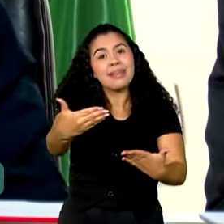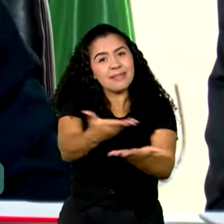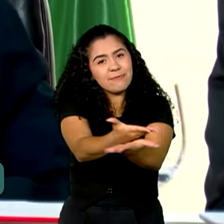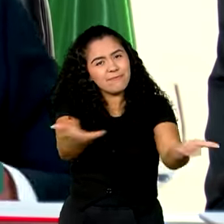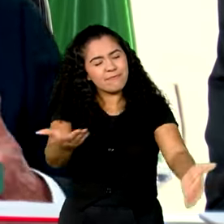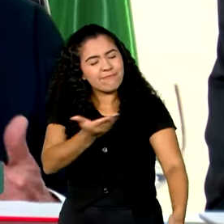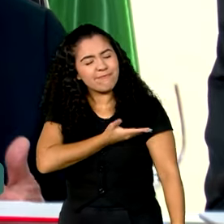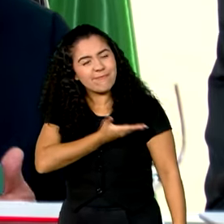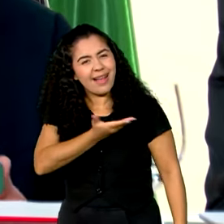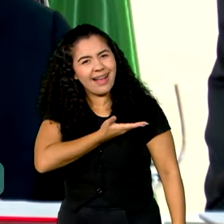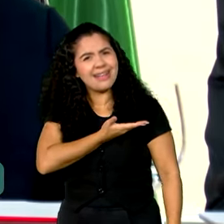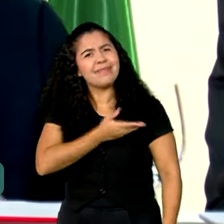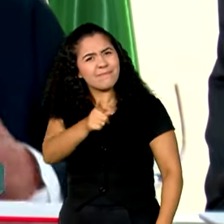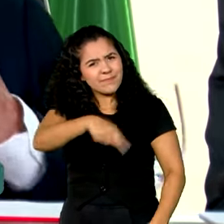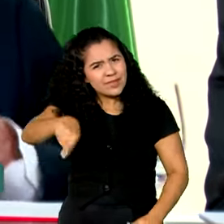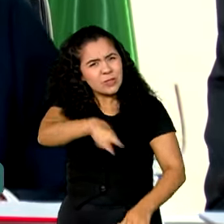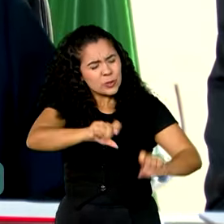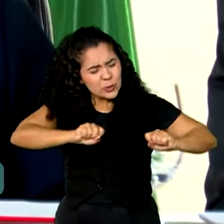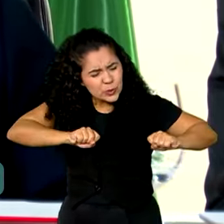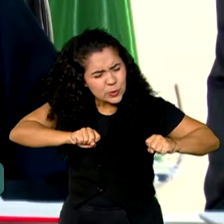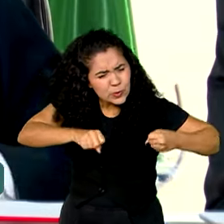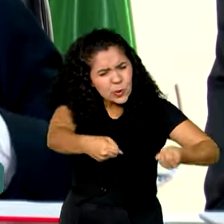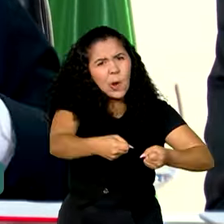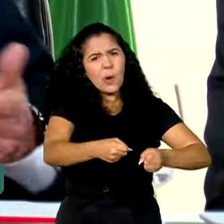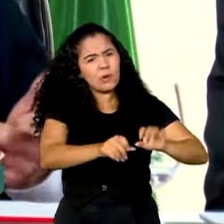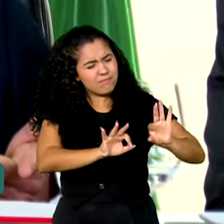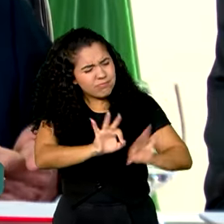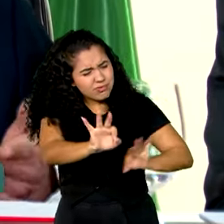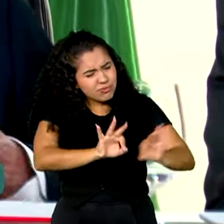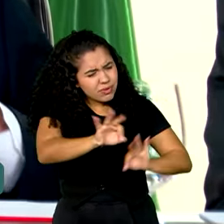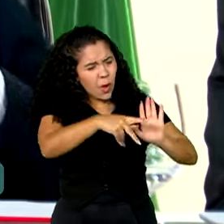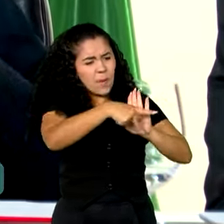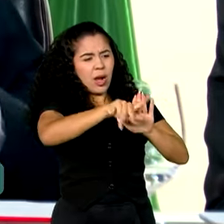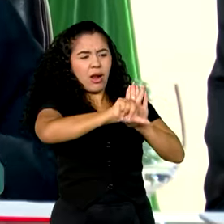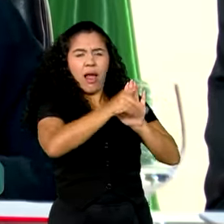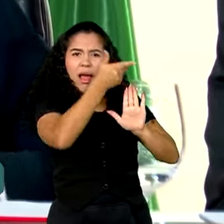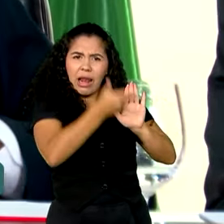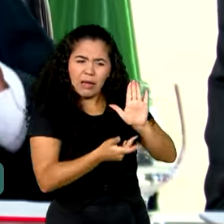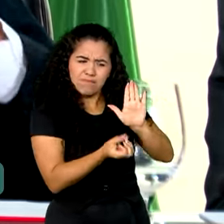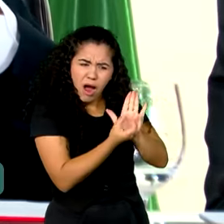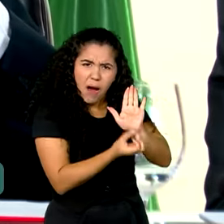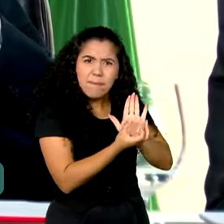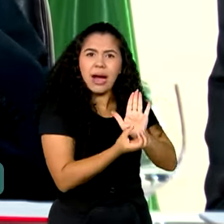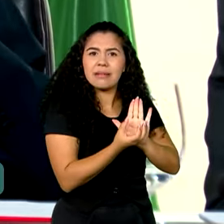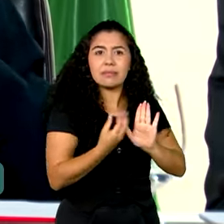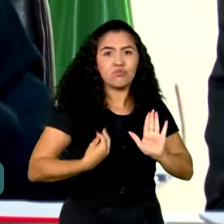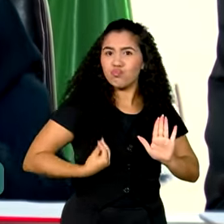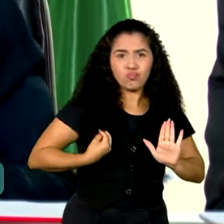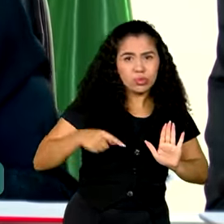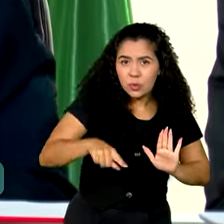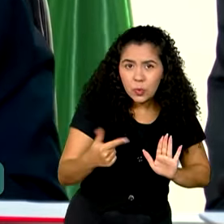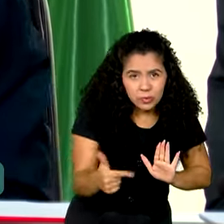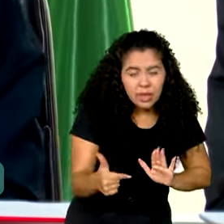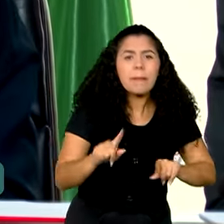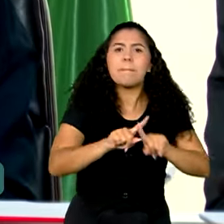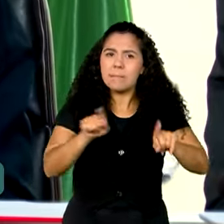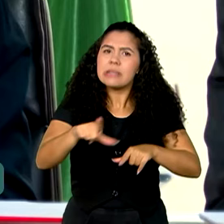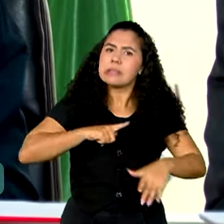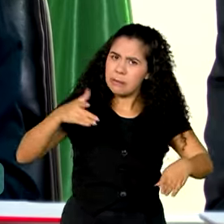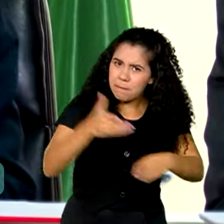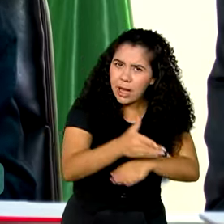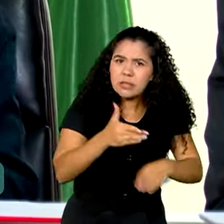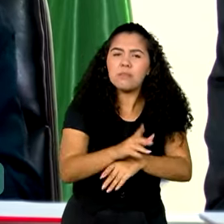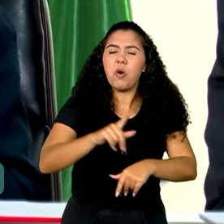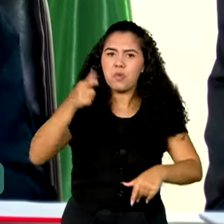companheiros que trabalharam, elaboraram o projeto, que não estão aqui, elaboraram o projeto e que participaram da